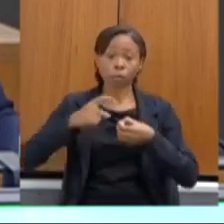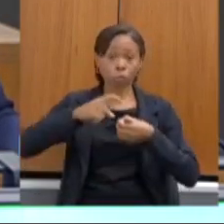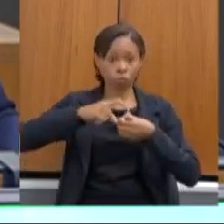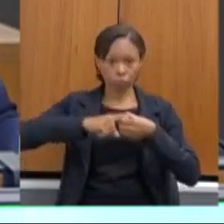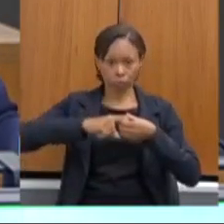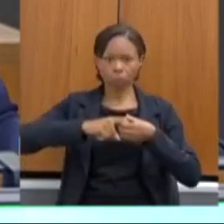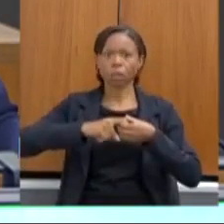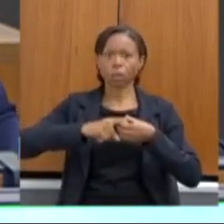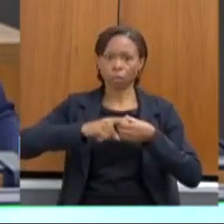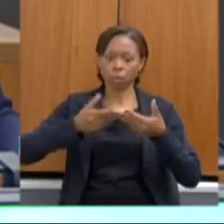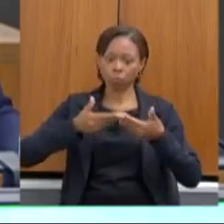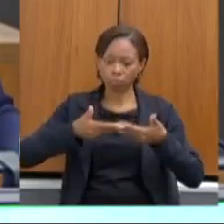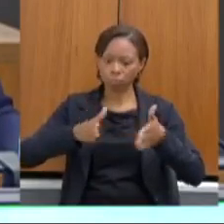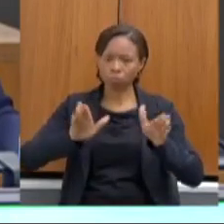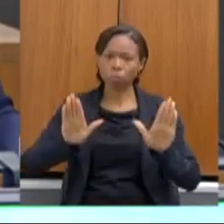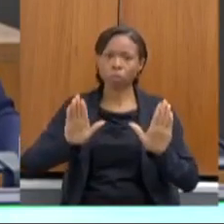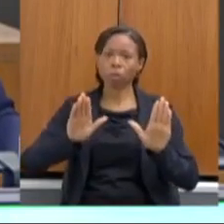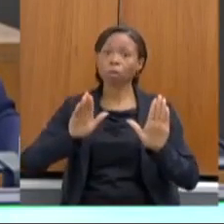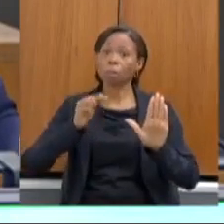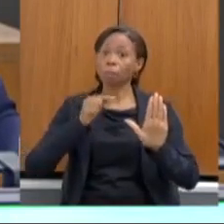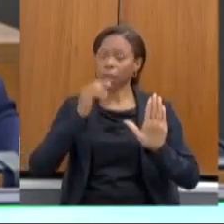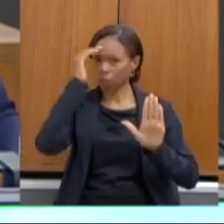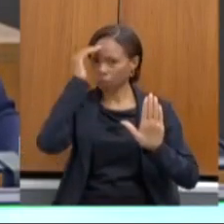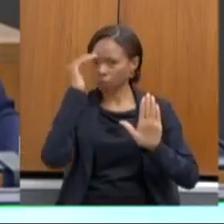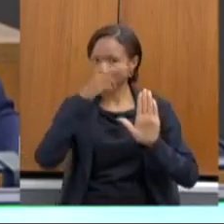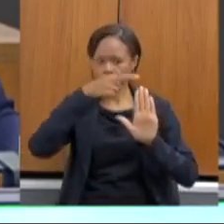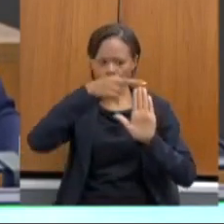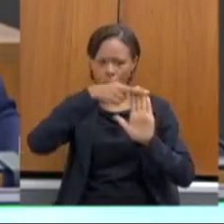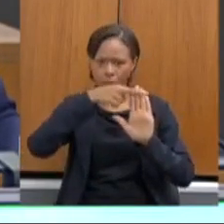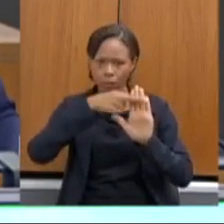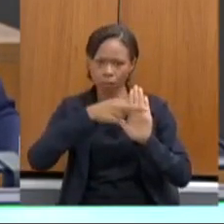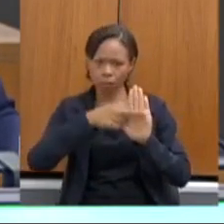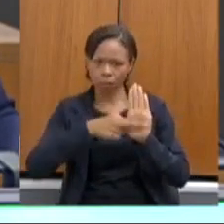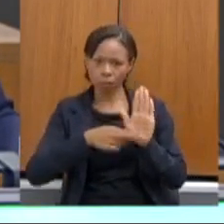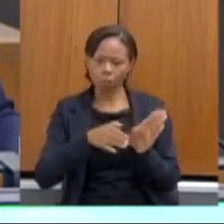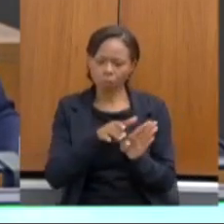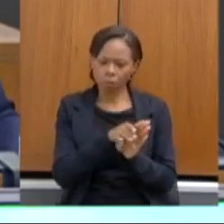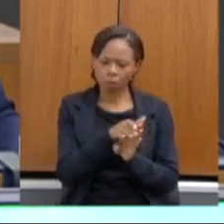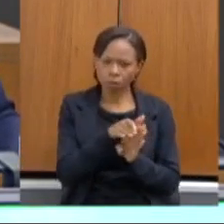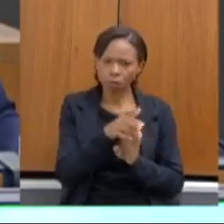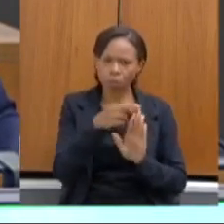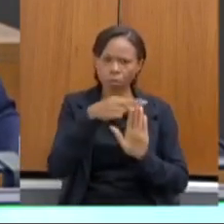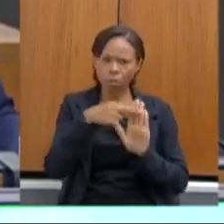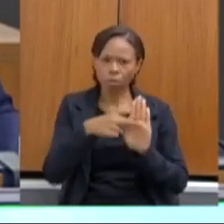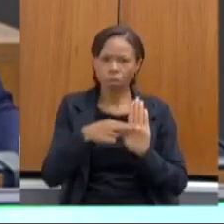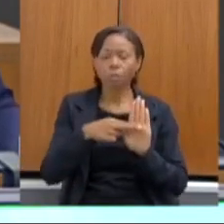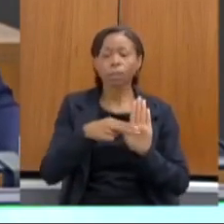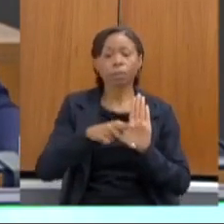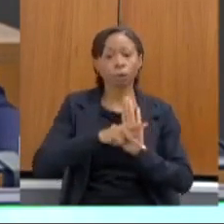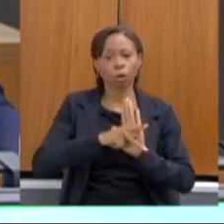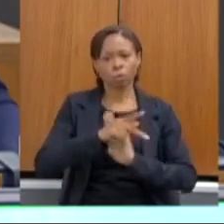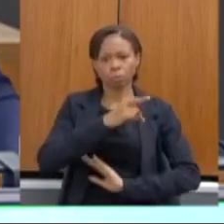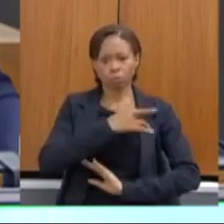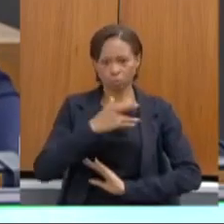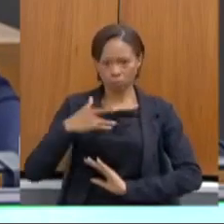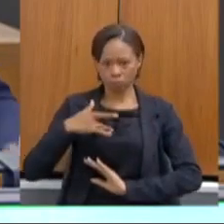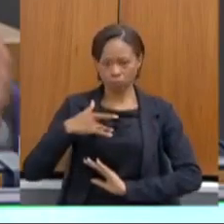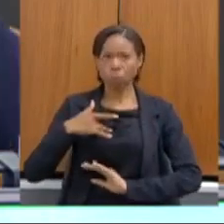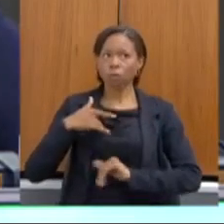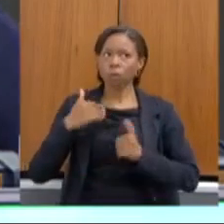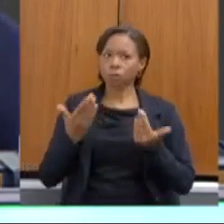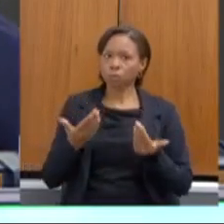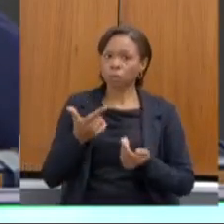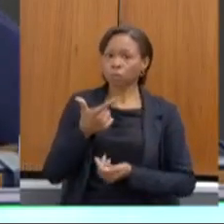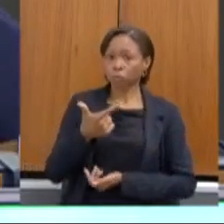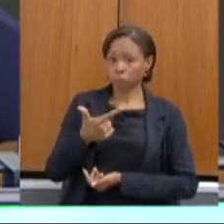com base em estatísticas com base em critérios de saúde bom então no dia Vinte e Oito de Abril